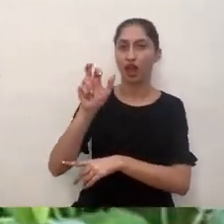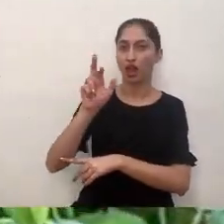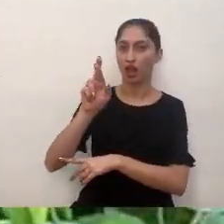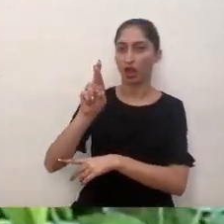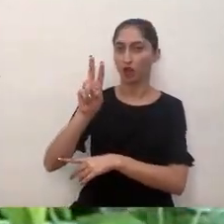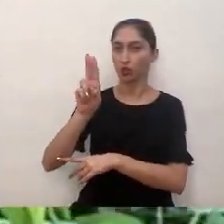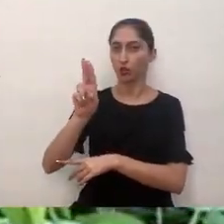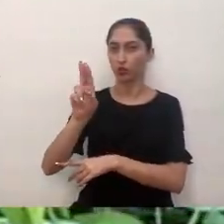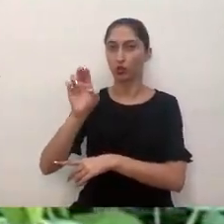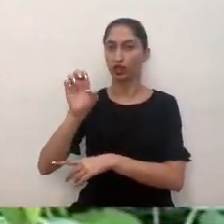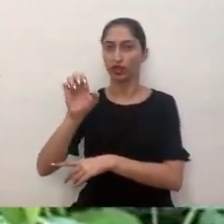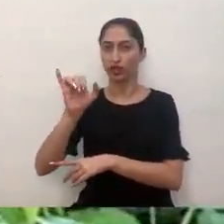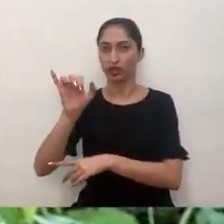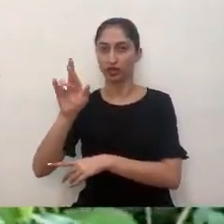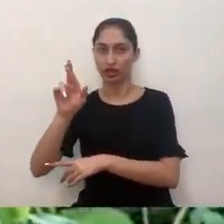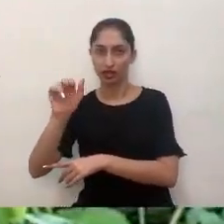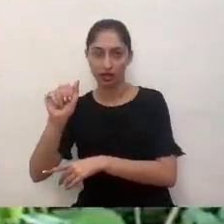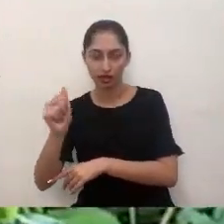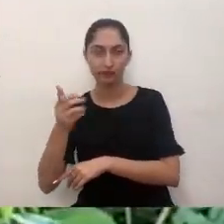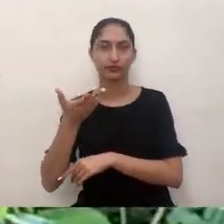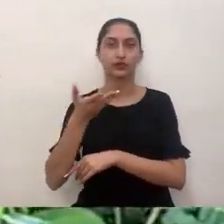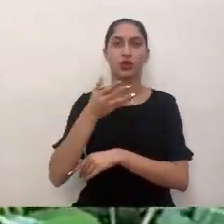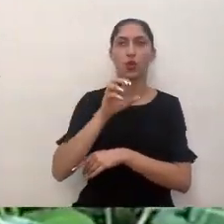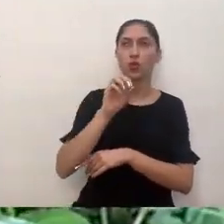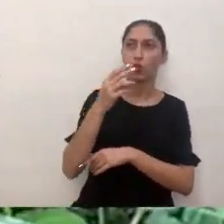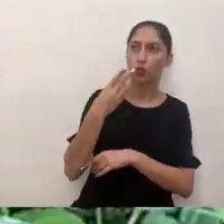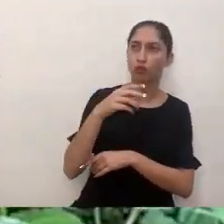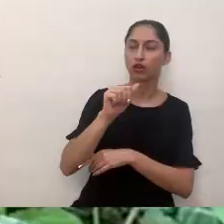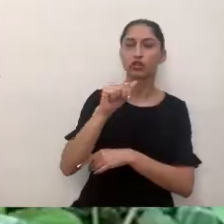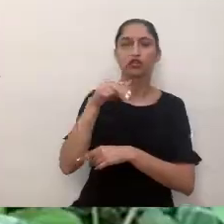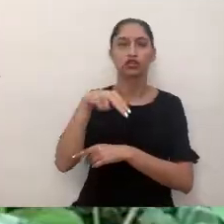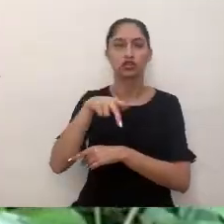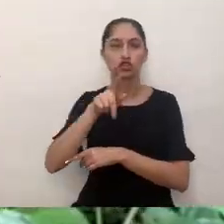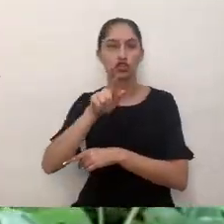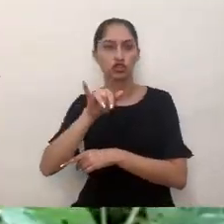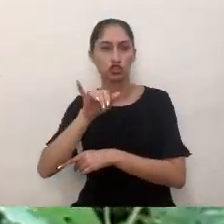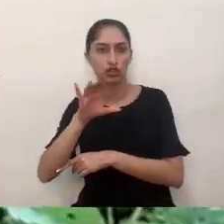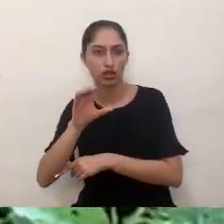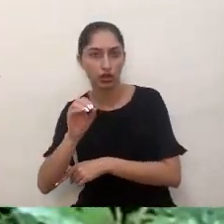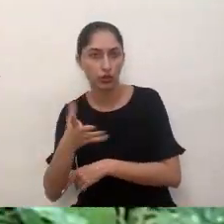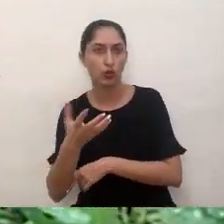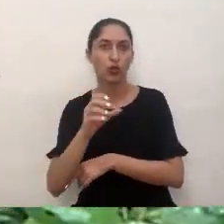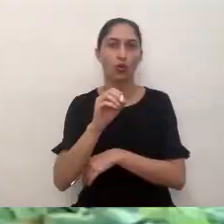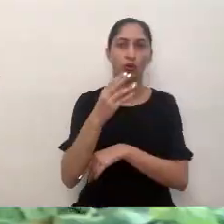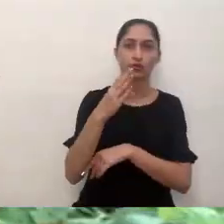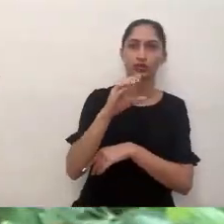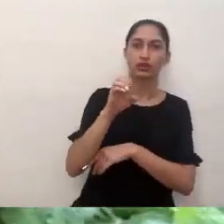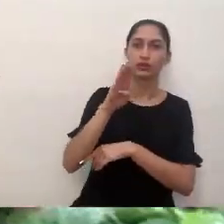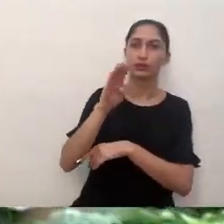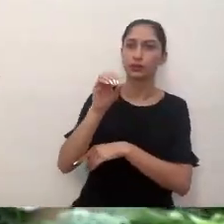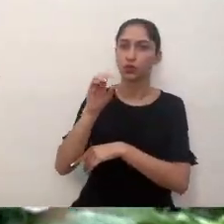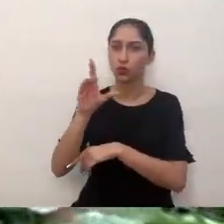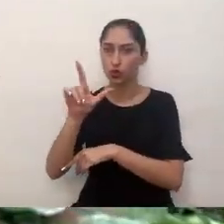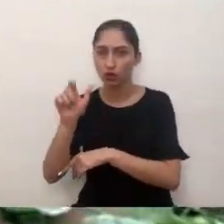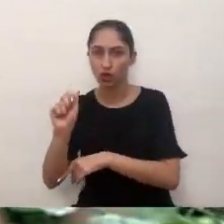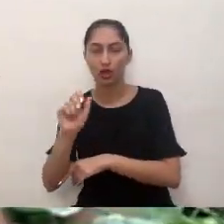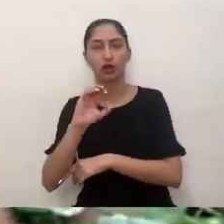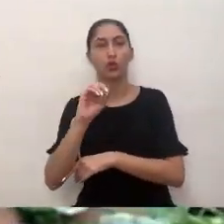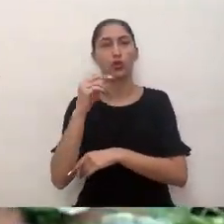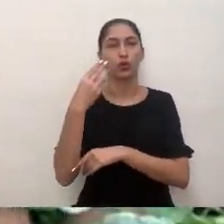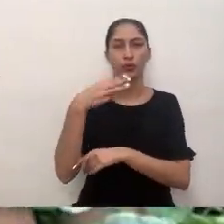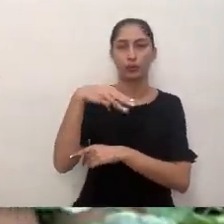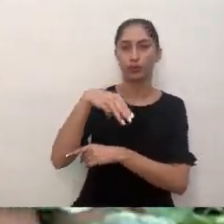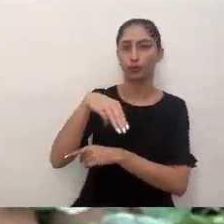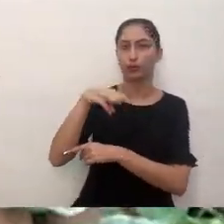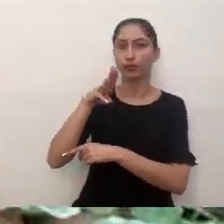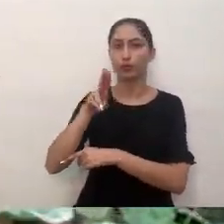de angico, tem a casca da cebola, tem o murici do cerrado. Mamãe, agora explica como é que